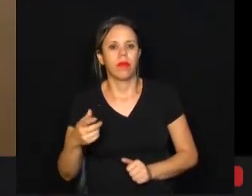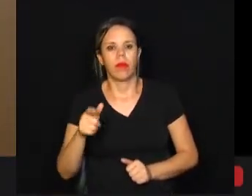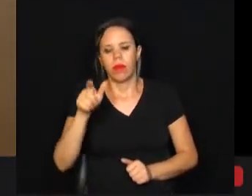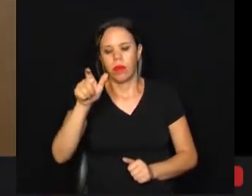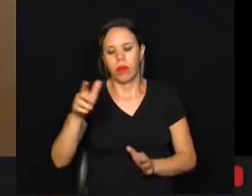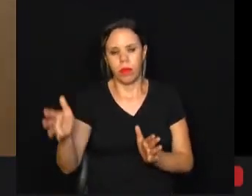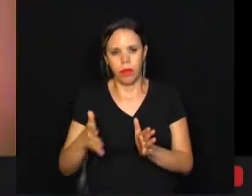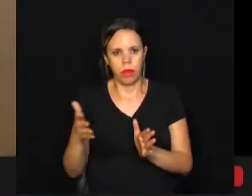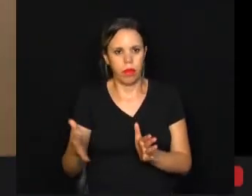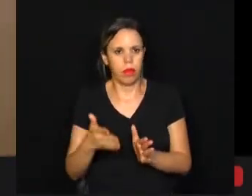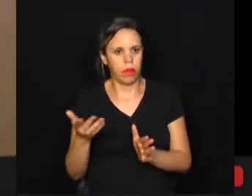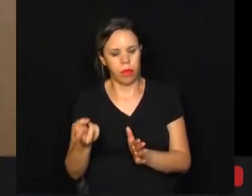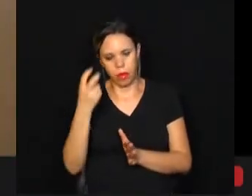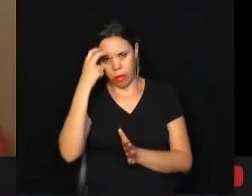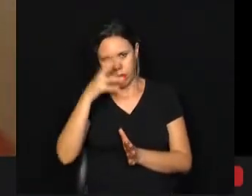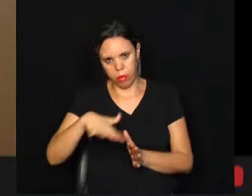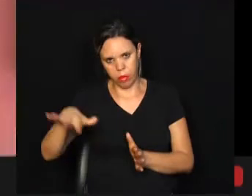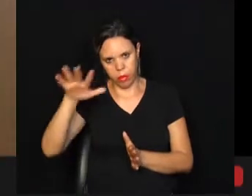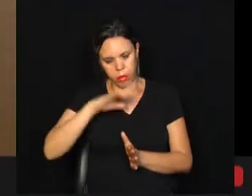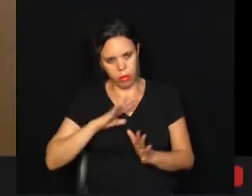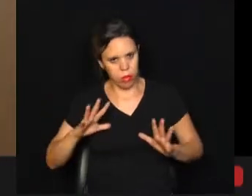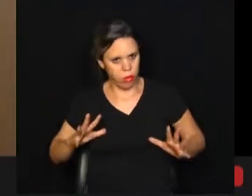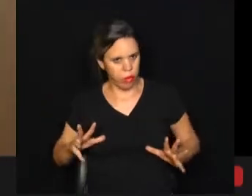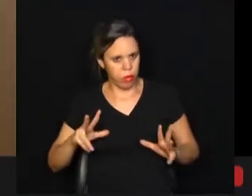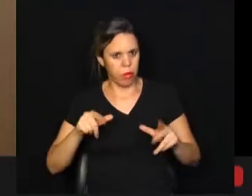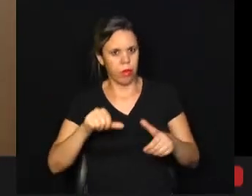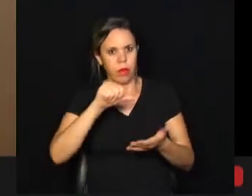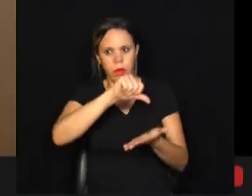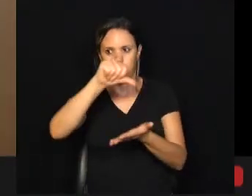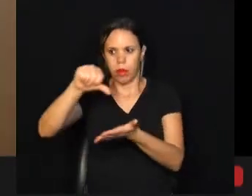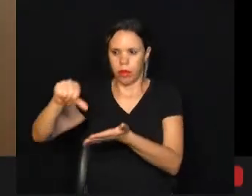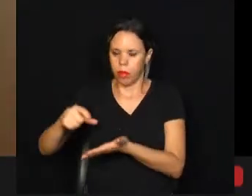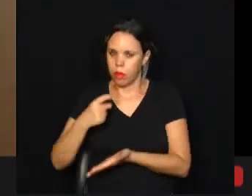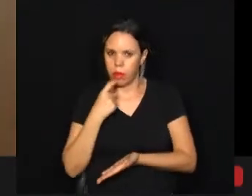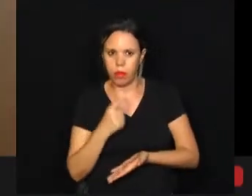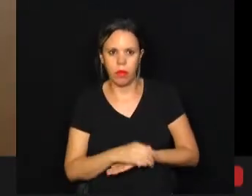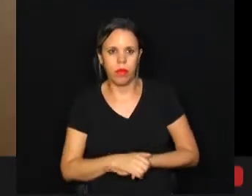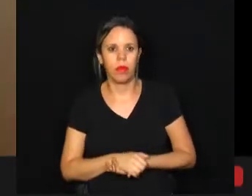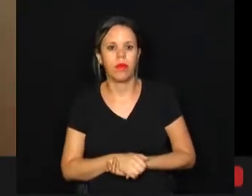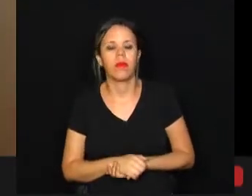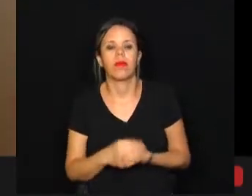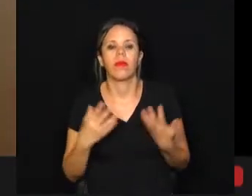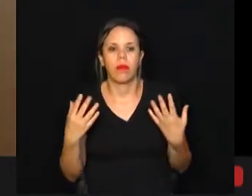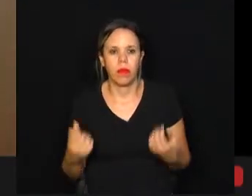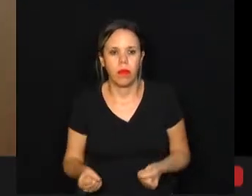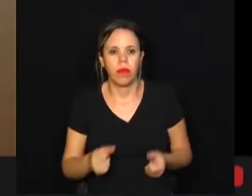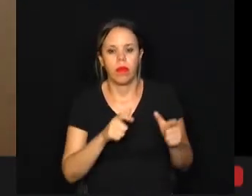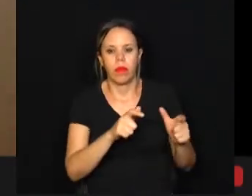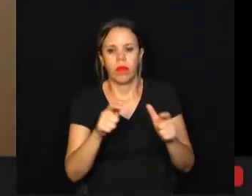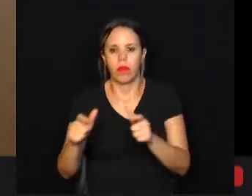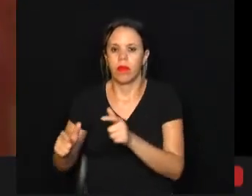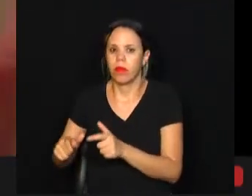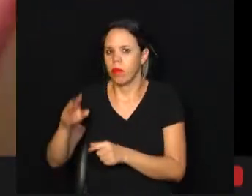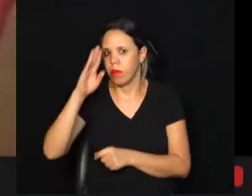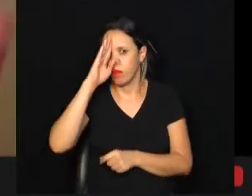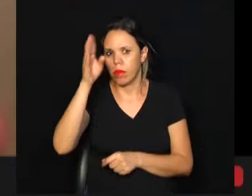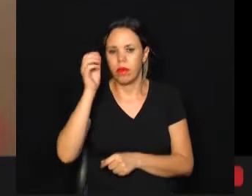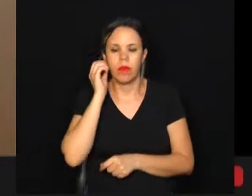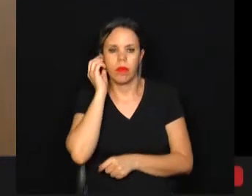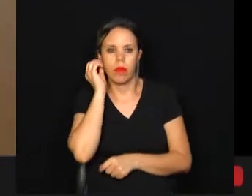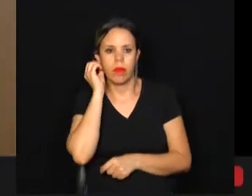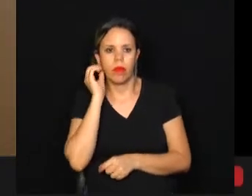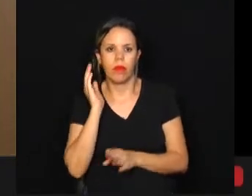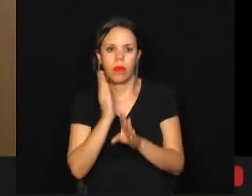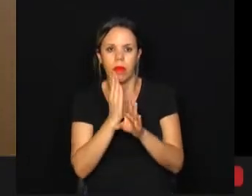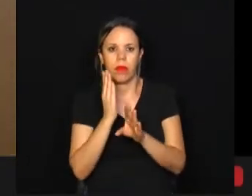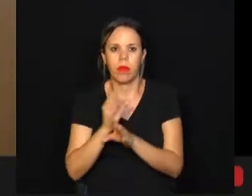desta cultura em todo o território de Campinas. Reconhece esses lugares e é fundamental para